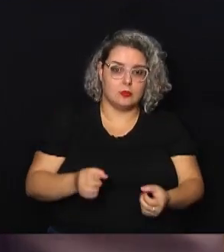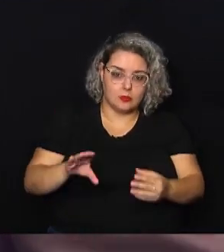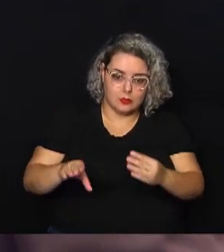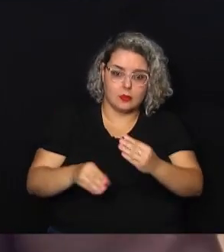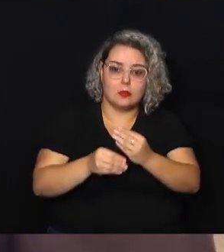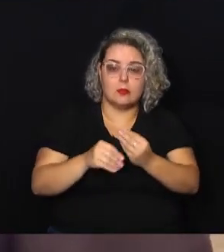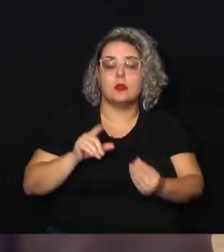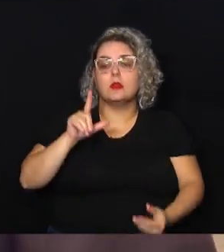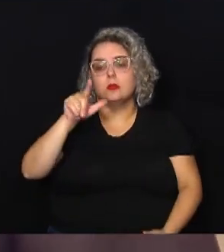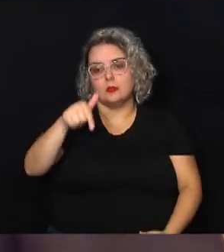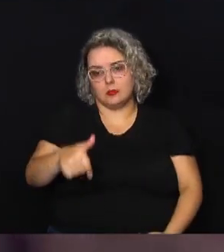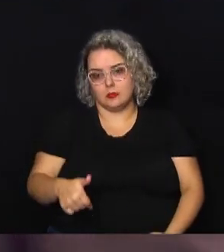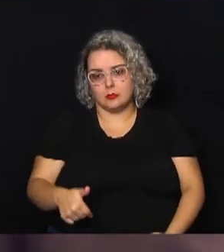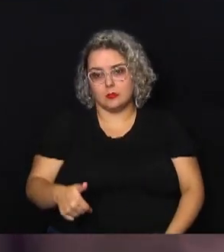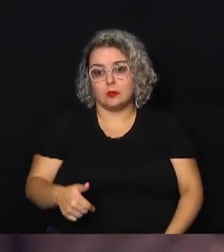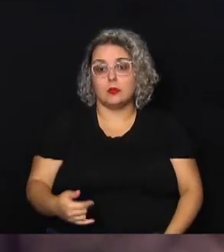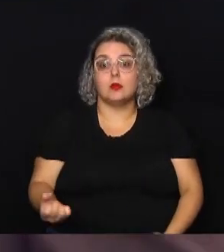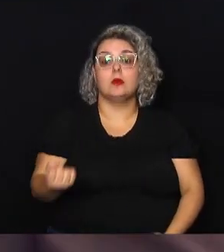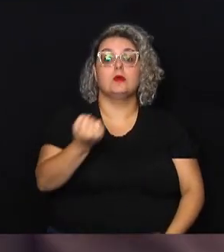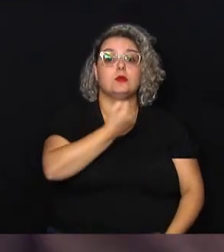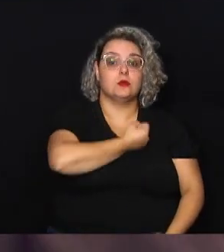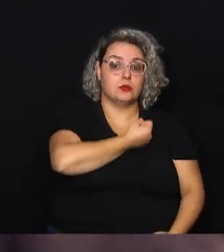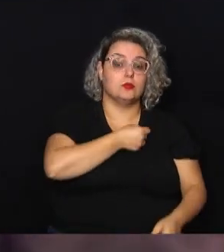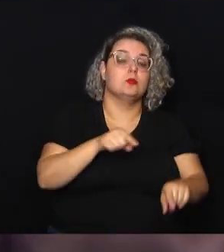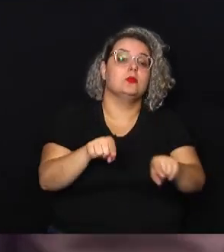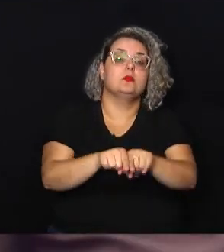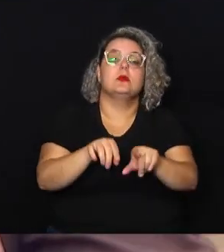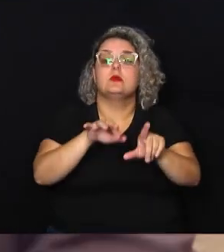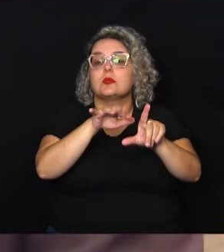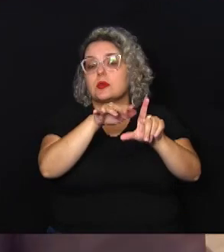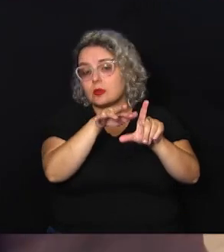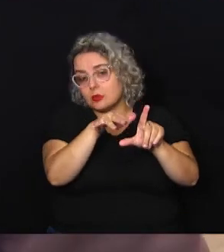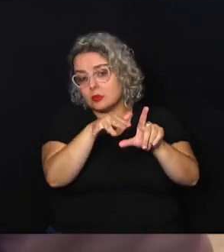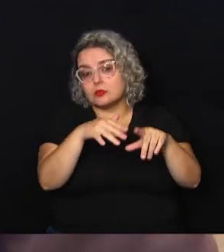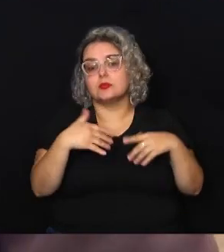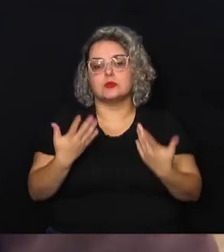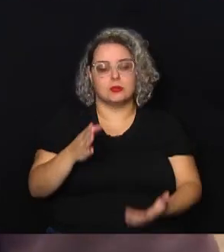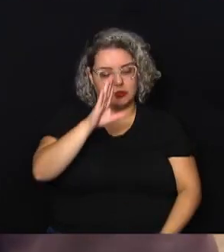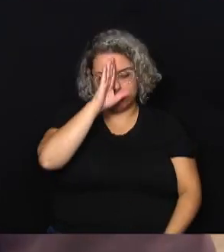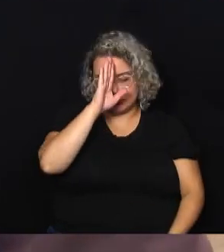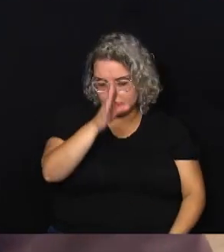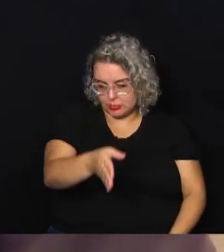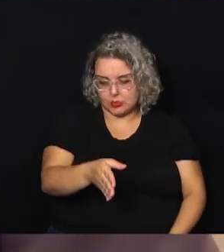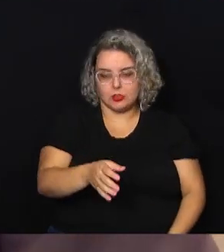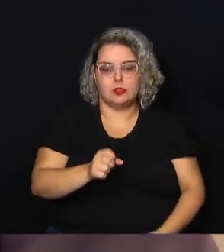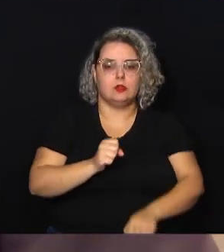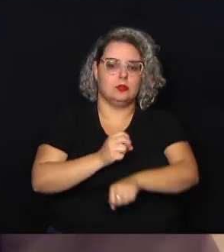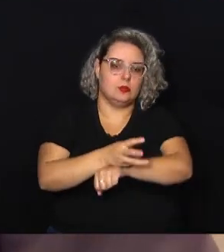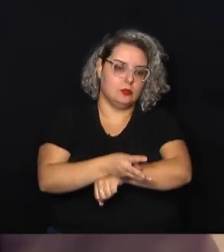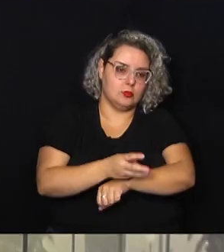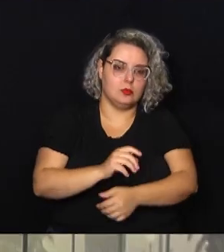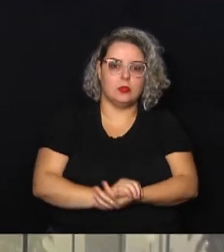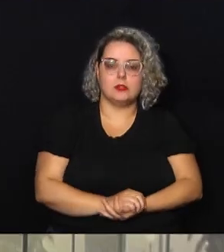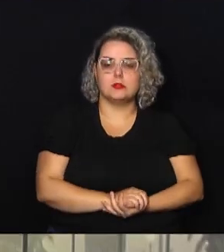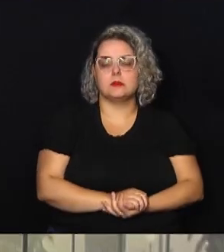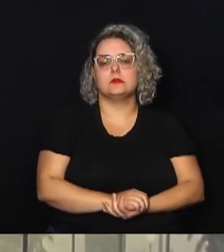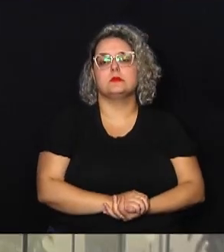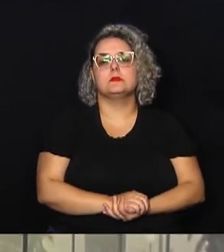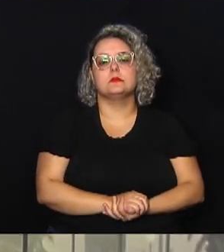para também ao invés do número também colocar um QR Code que vai direto ao aplicativo da emdec